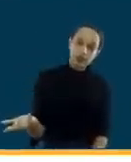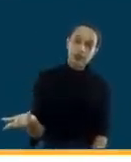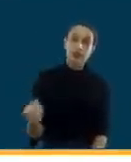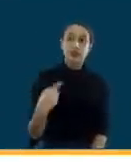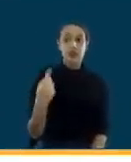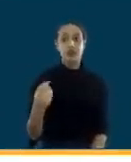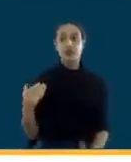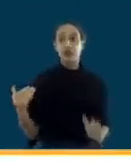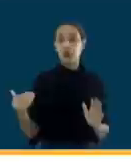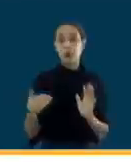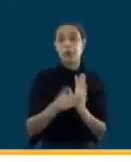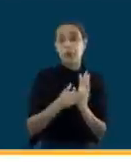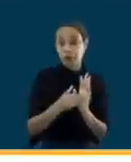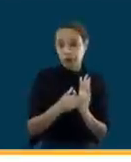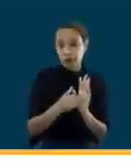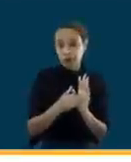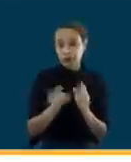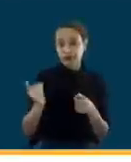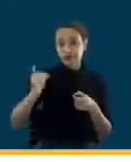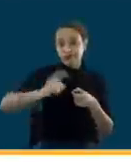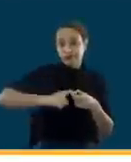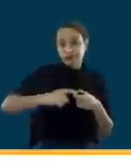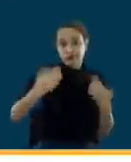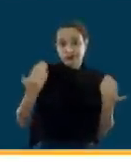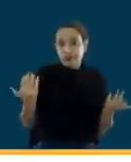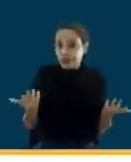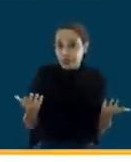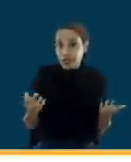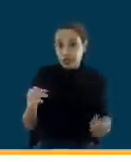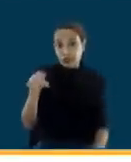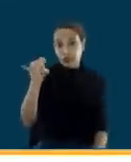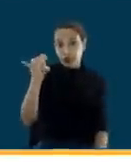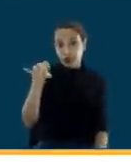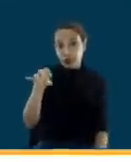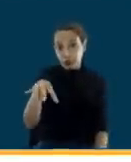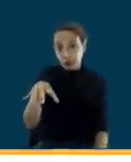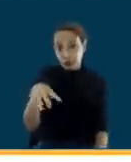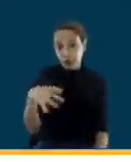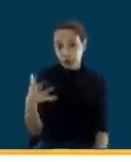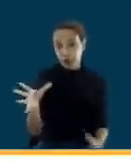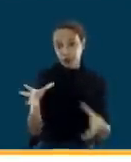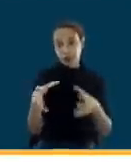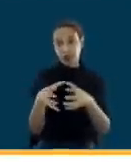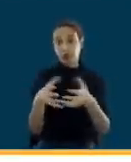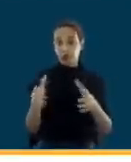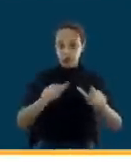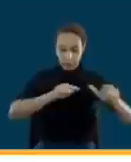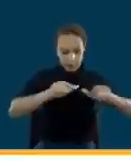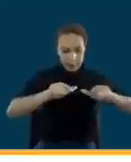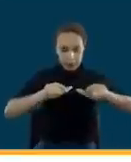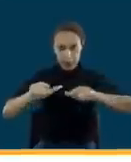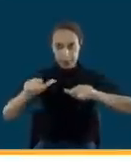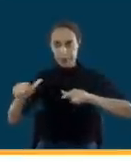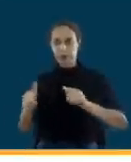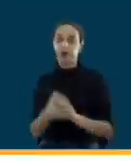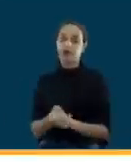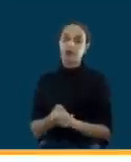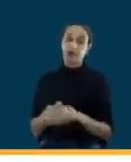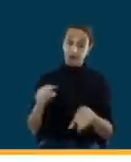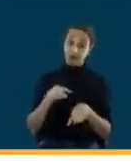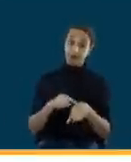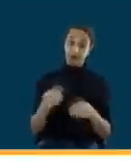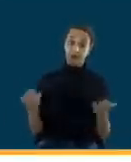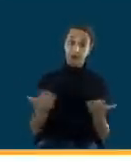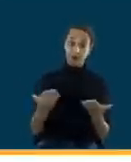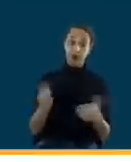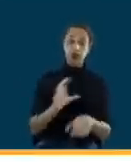também os que, por último, retornaremos à nossa plena atividade. Nesse momento, né, a cultura tem